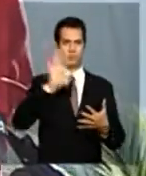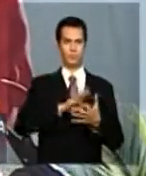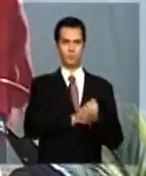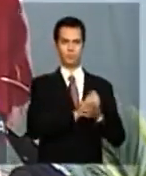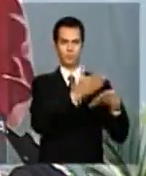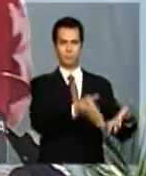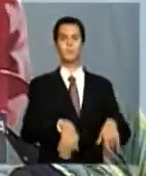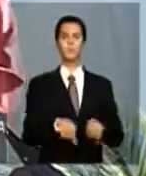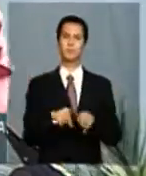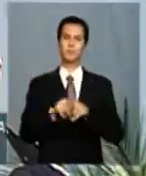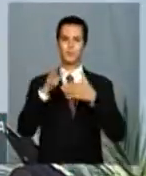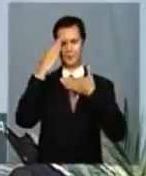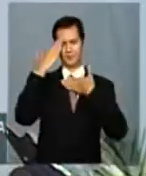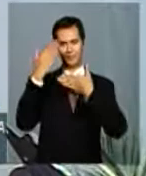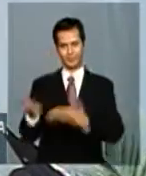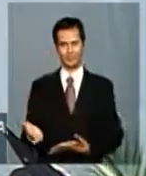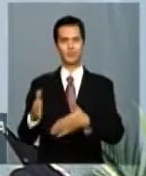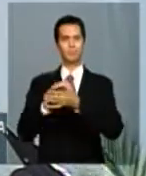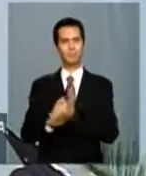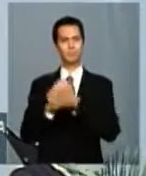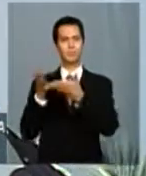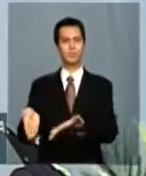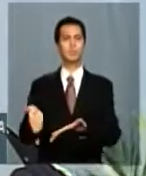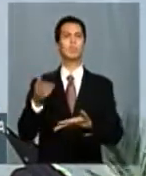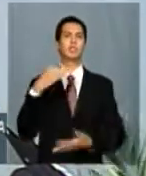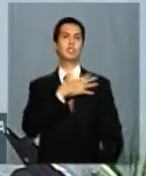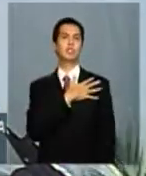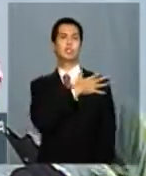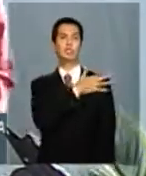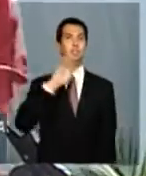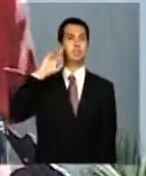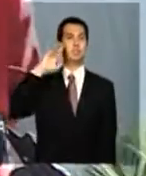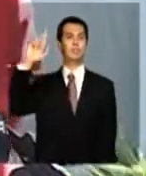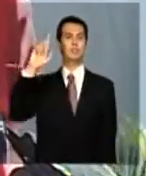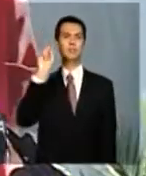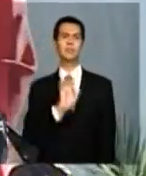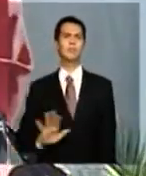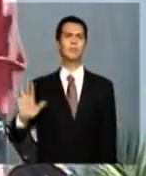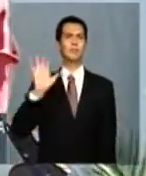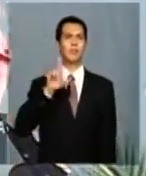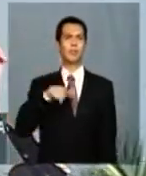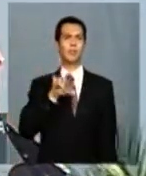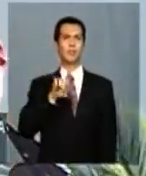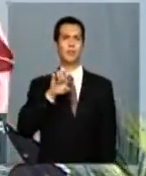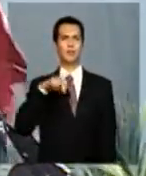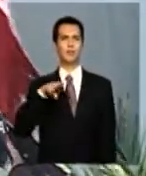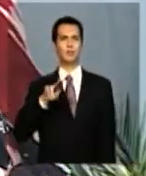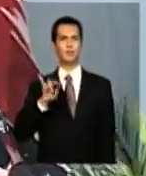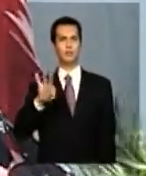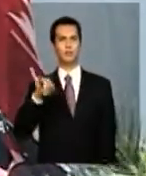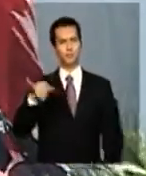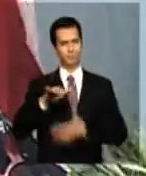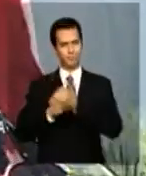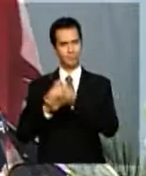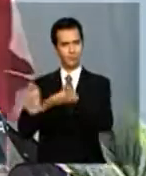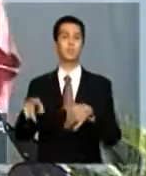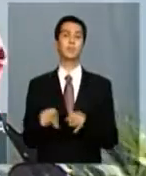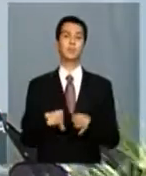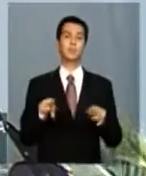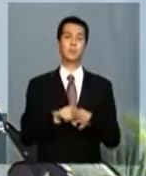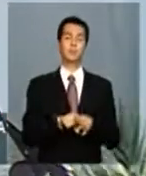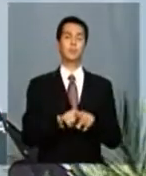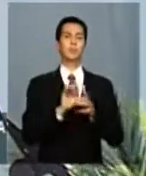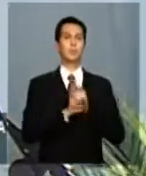Agradecer e cumprimentar o general Frache, diretor-geral do DENIT. Cumprimentar todos os